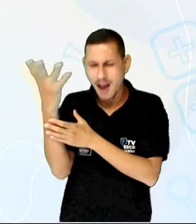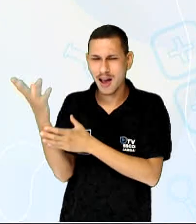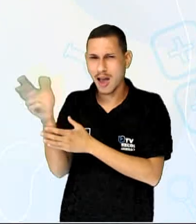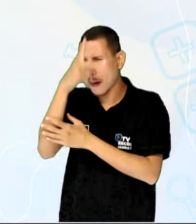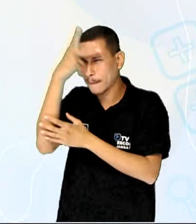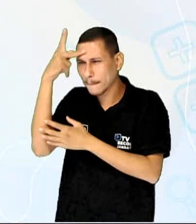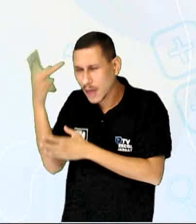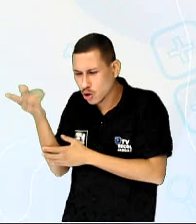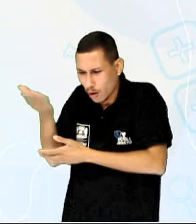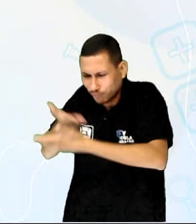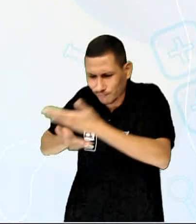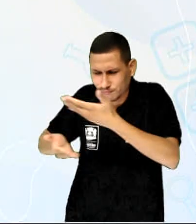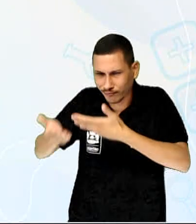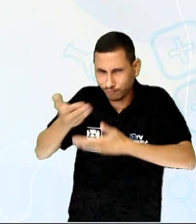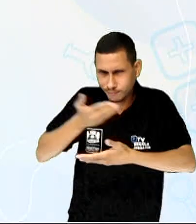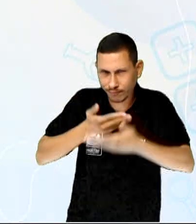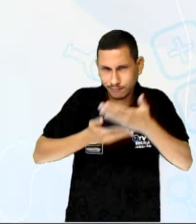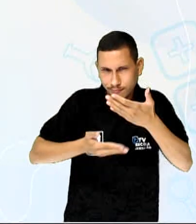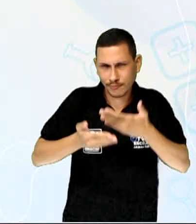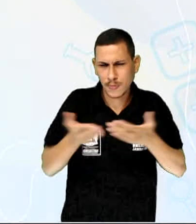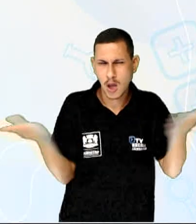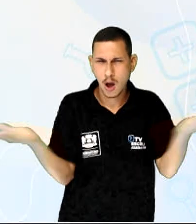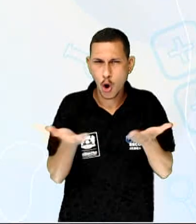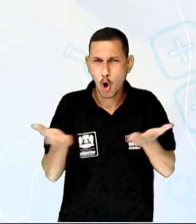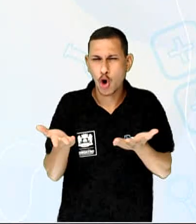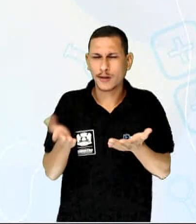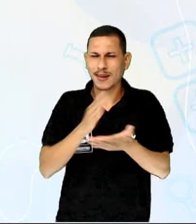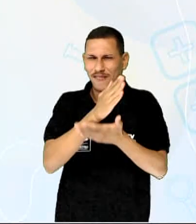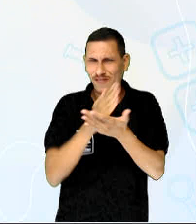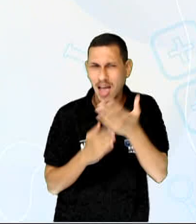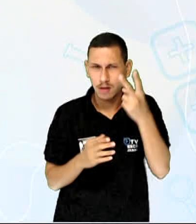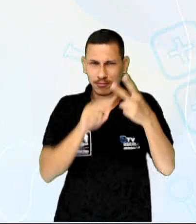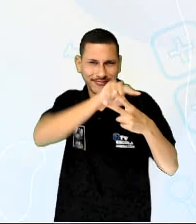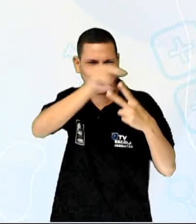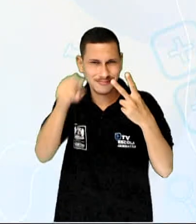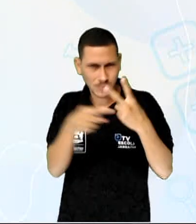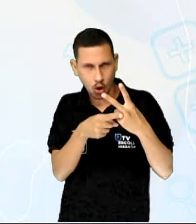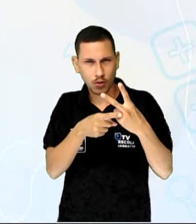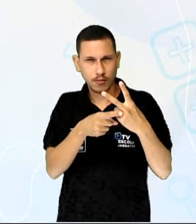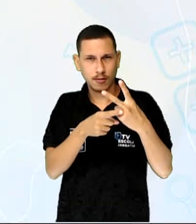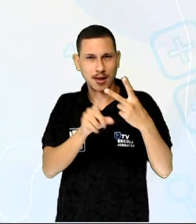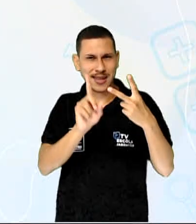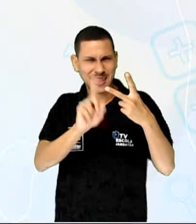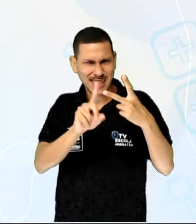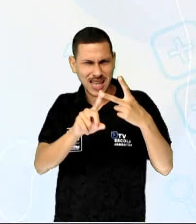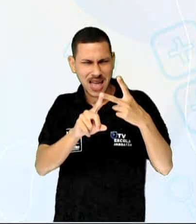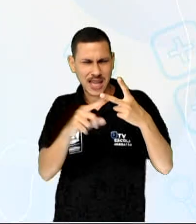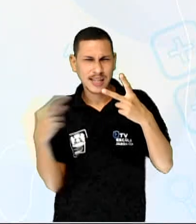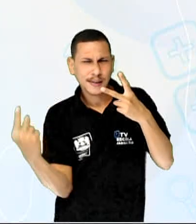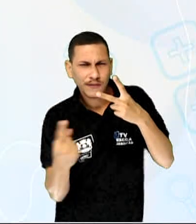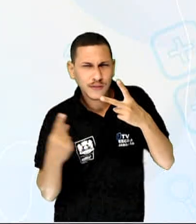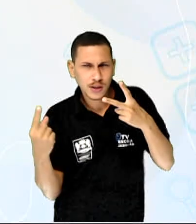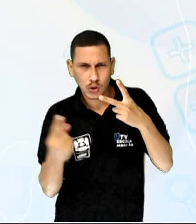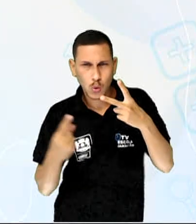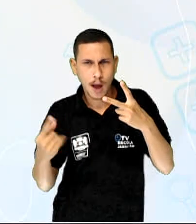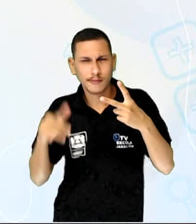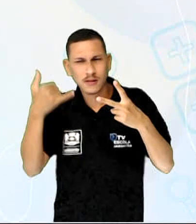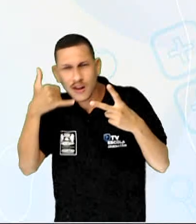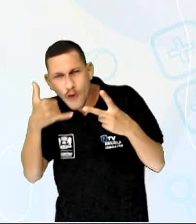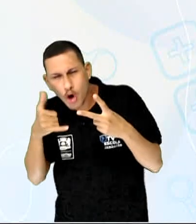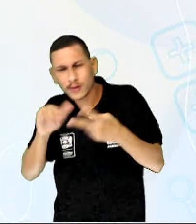pessoas. Atualmente, eles são divididos em duas classificações: os individuais,